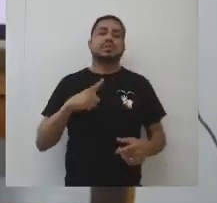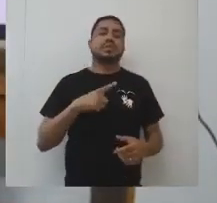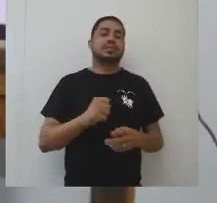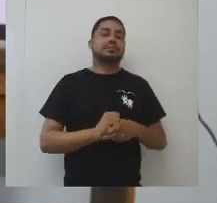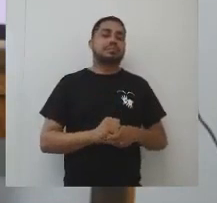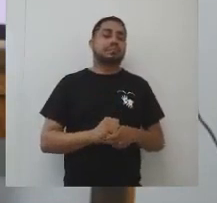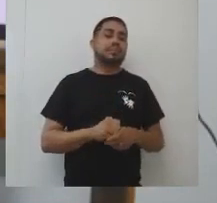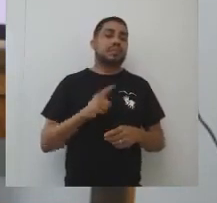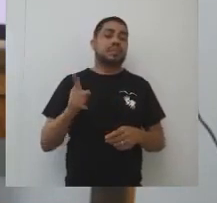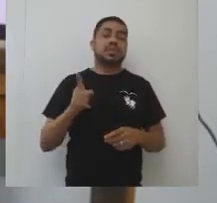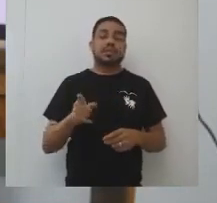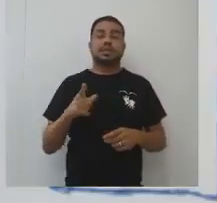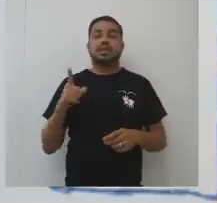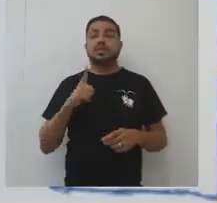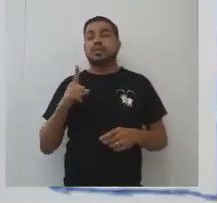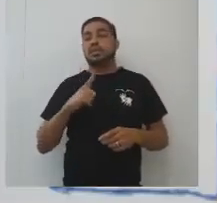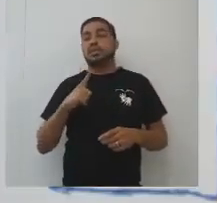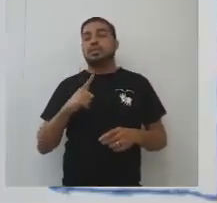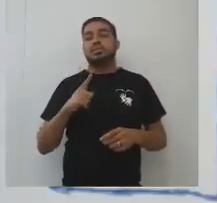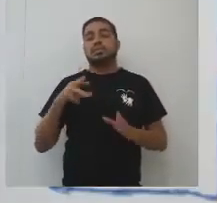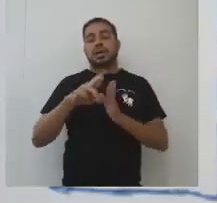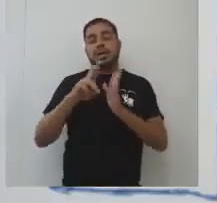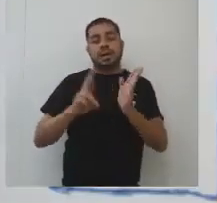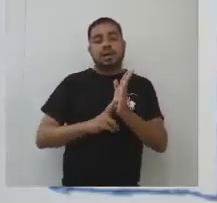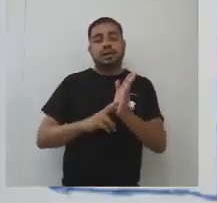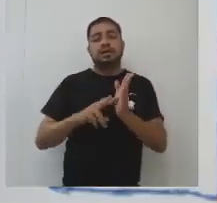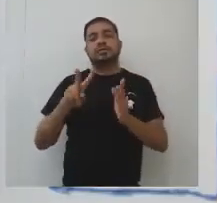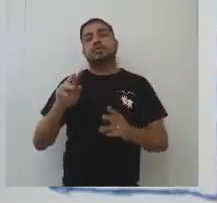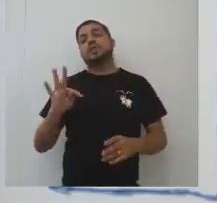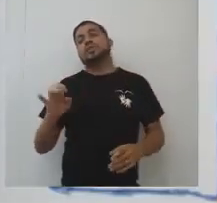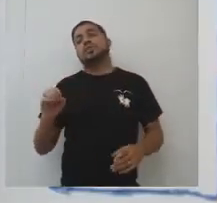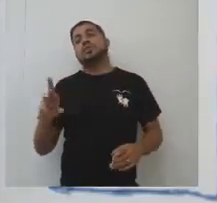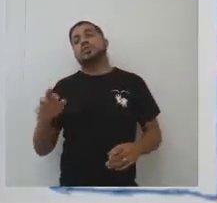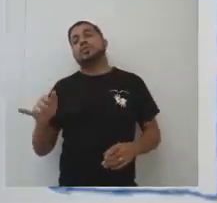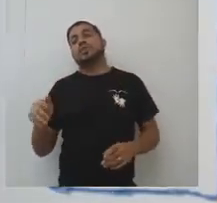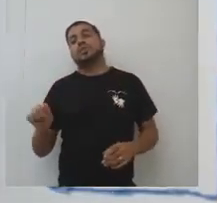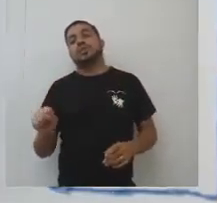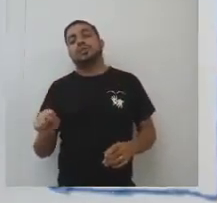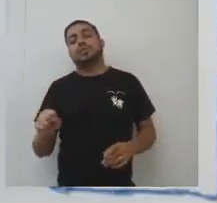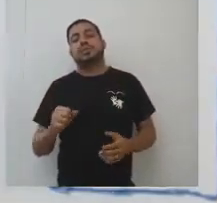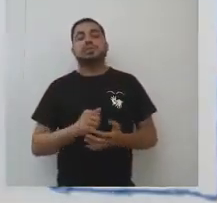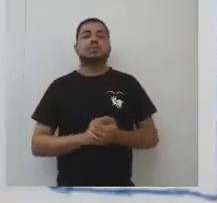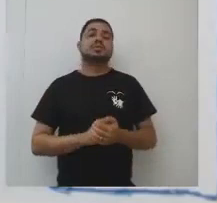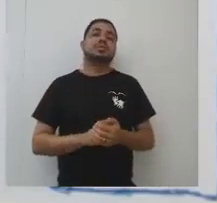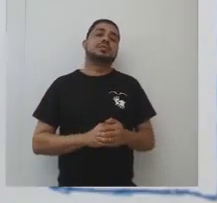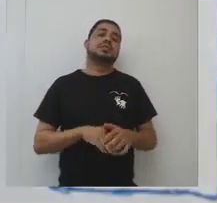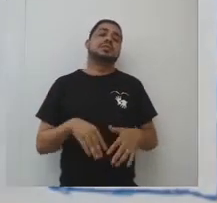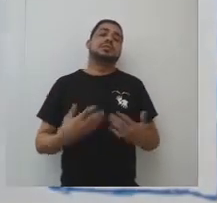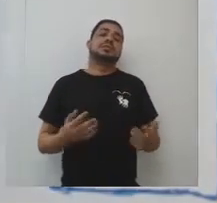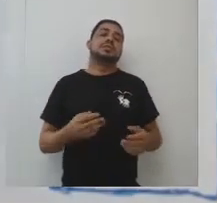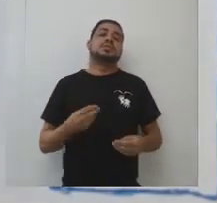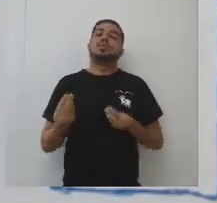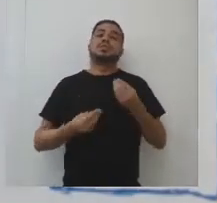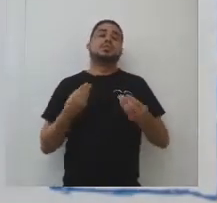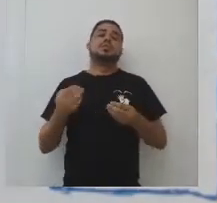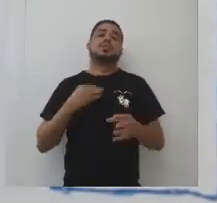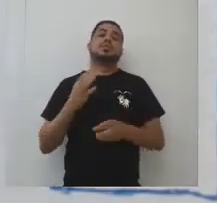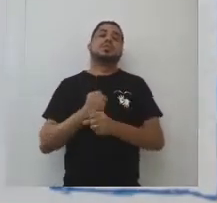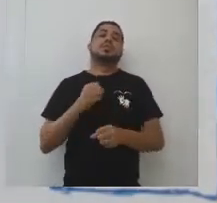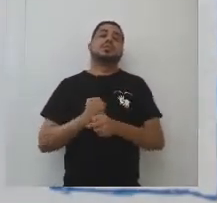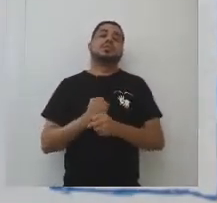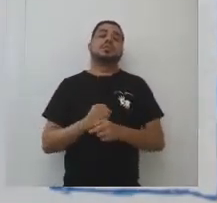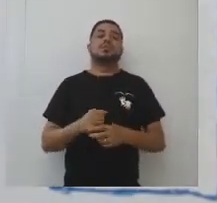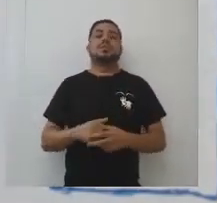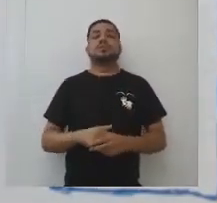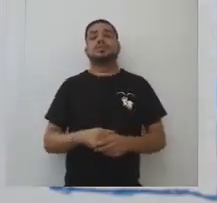O vetor resultante é obtido por uma regra de vetores chamada regra do paralelogramo. E aí, professor, como é que eu vou calcular a